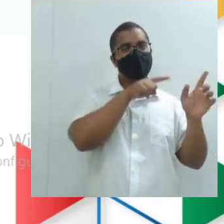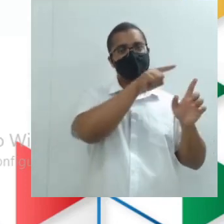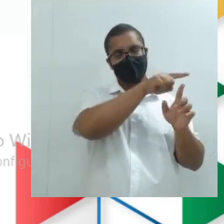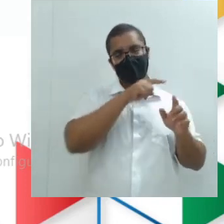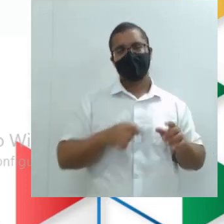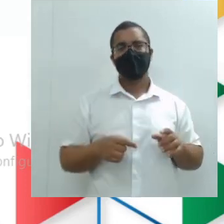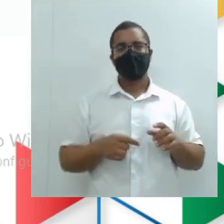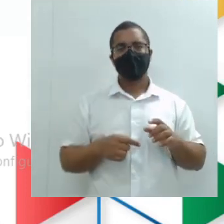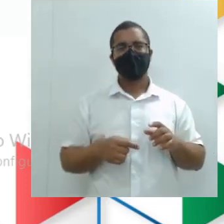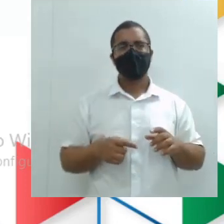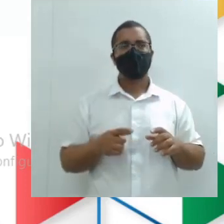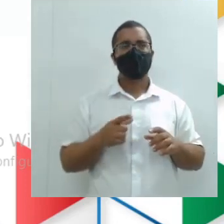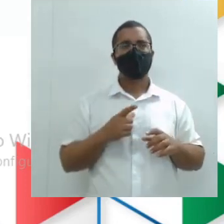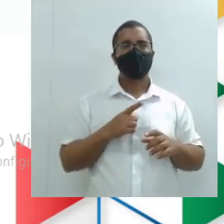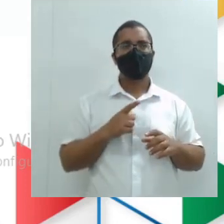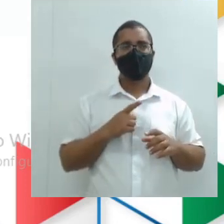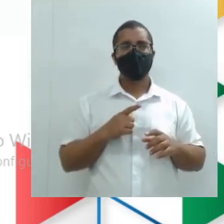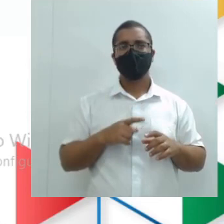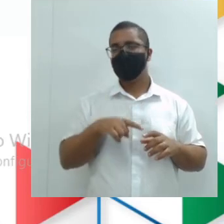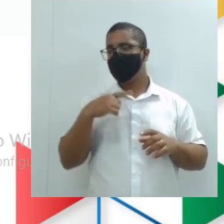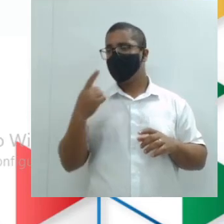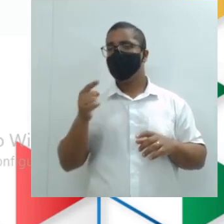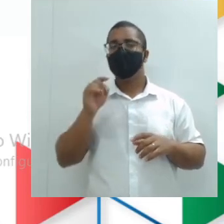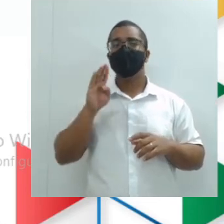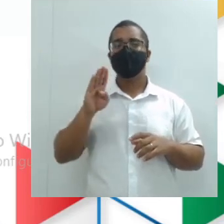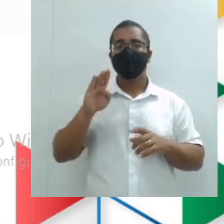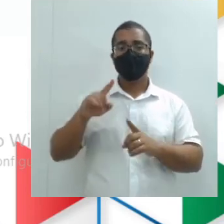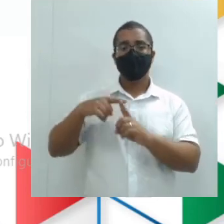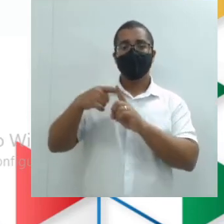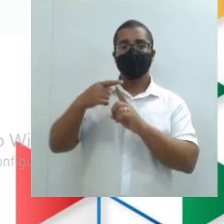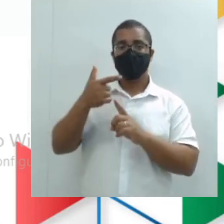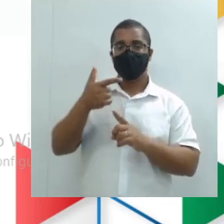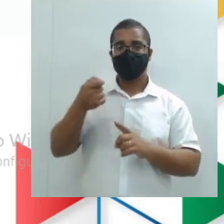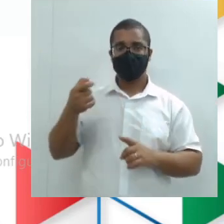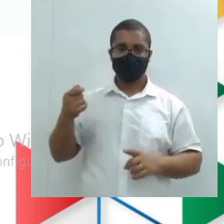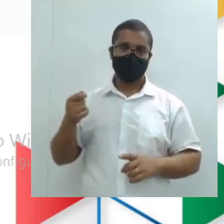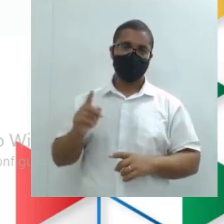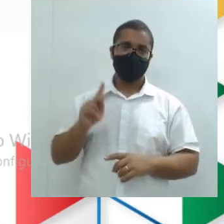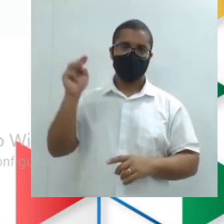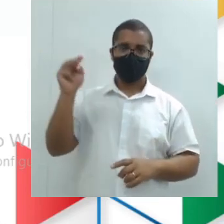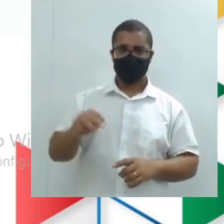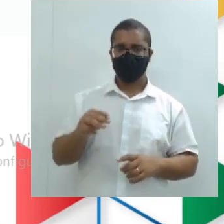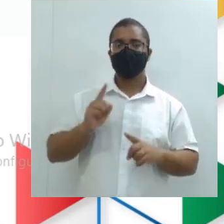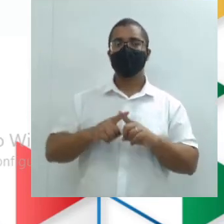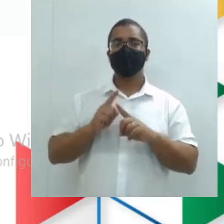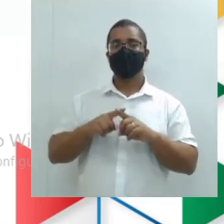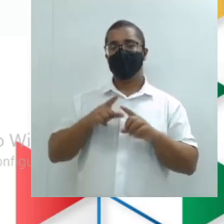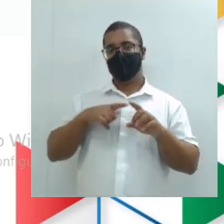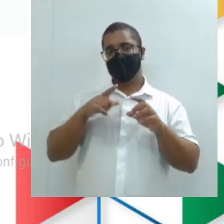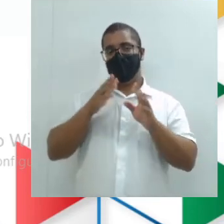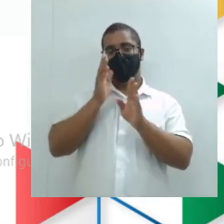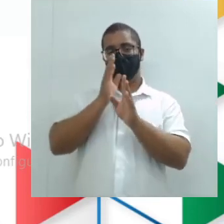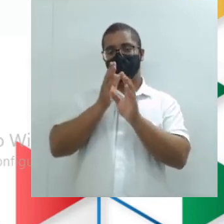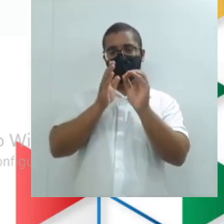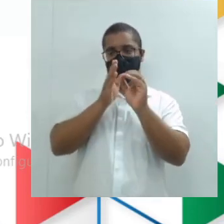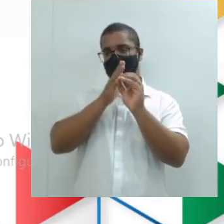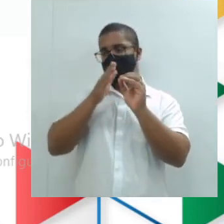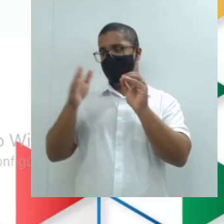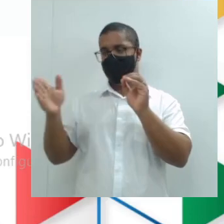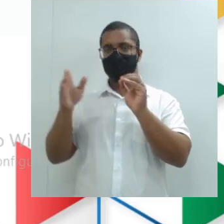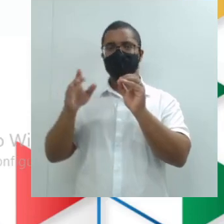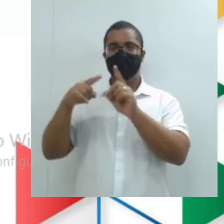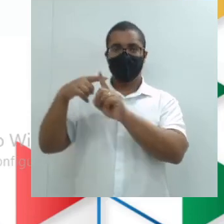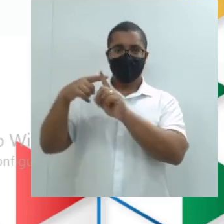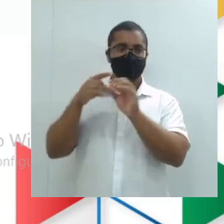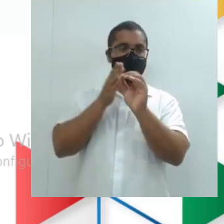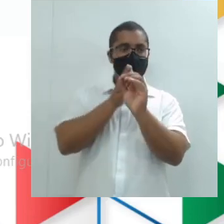Paulo, menos 100 km, e o avião B mais 200 km, porque ele está do lado positivo, voltando aí a